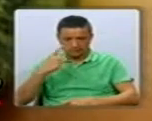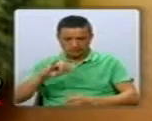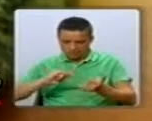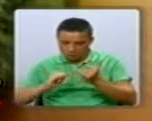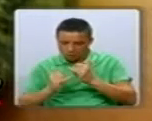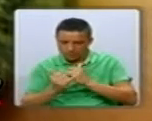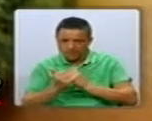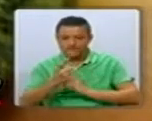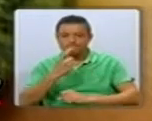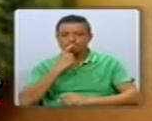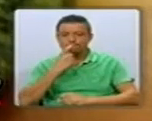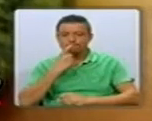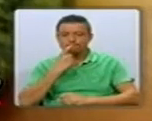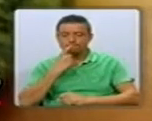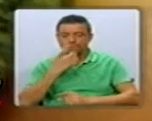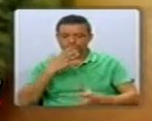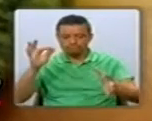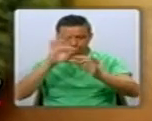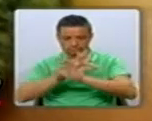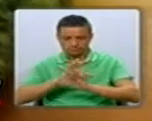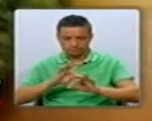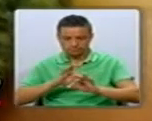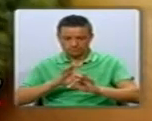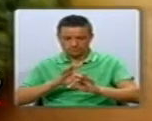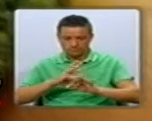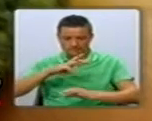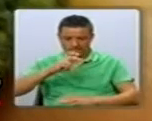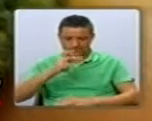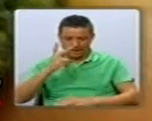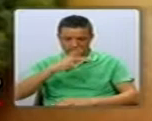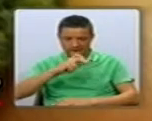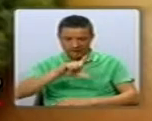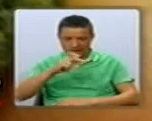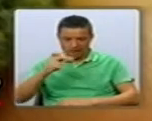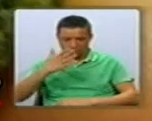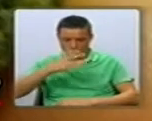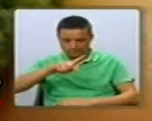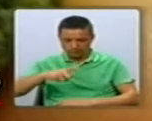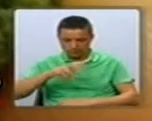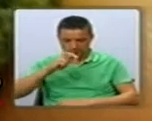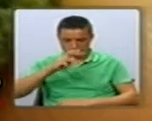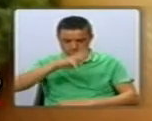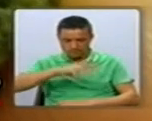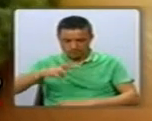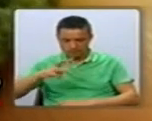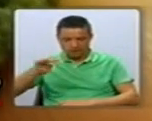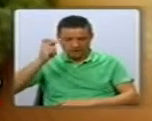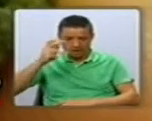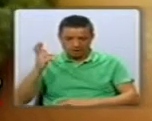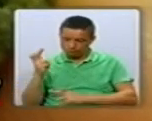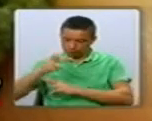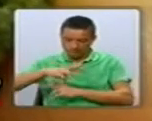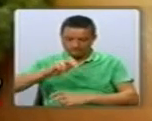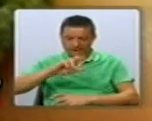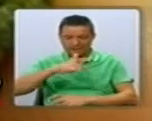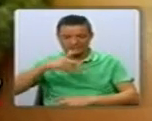desta rocha magnífica. A rocha chama-se Nacala, tem cerca de 1,3 mil milhões de anos. Veio de Marte e foi encontrada